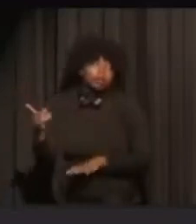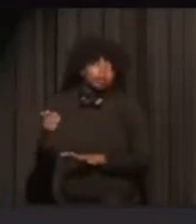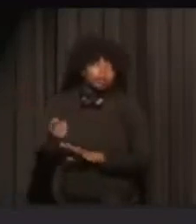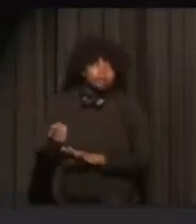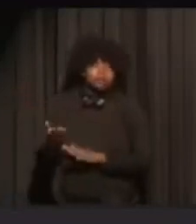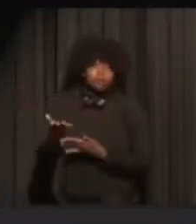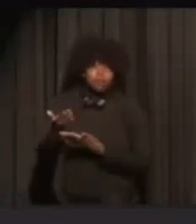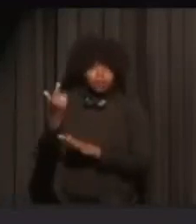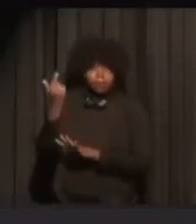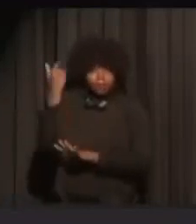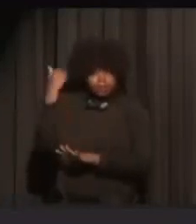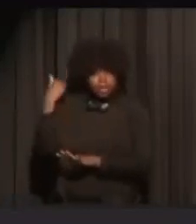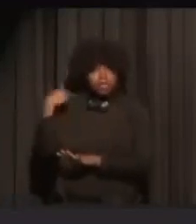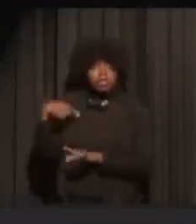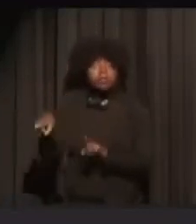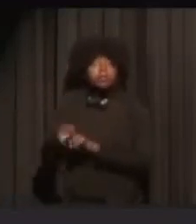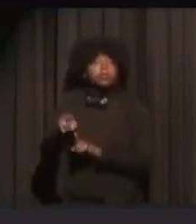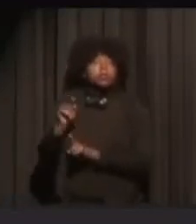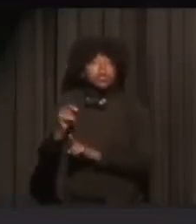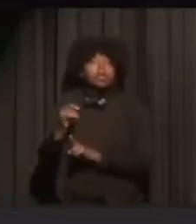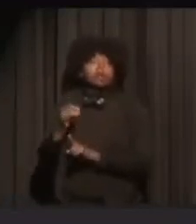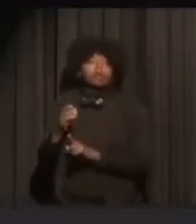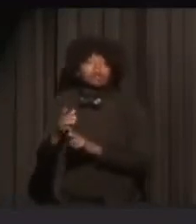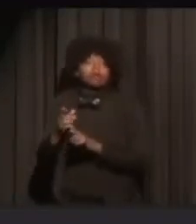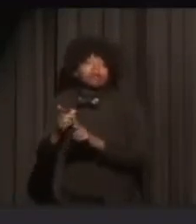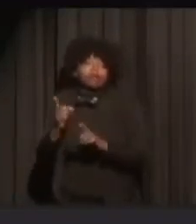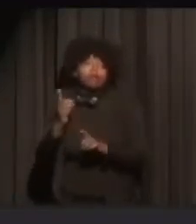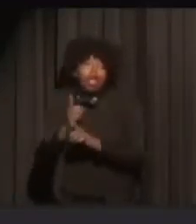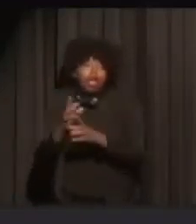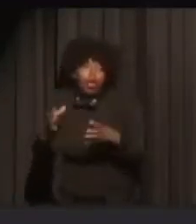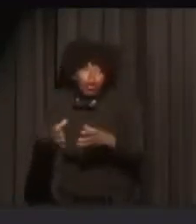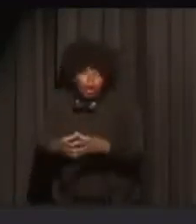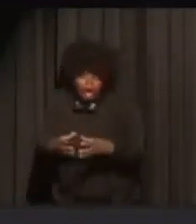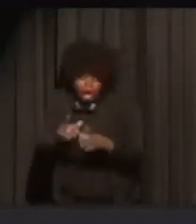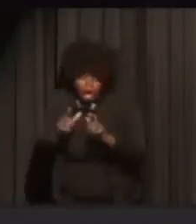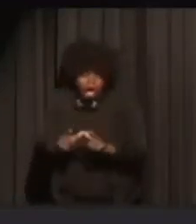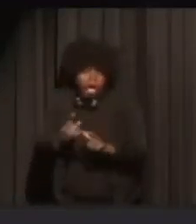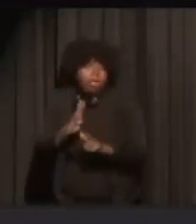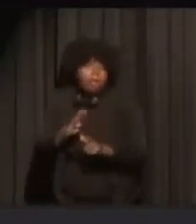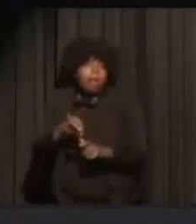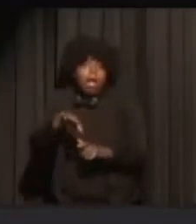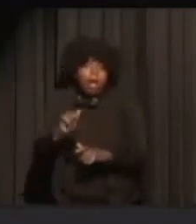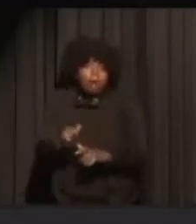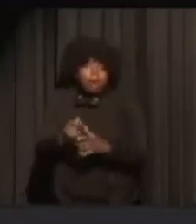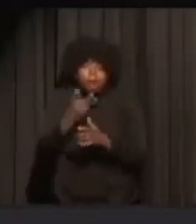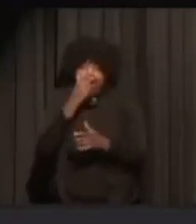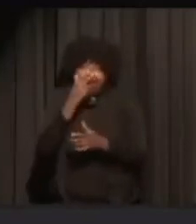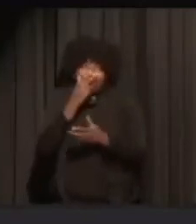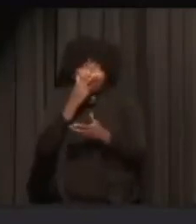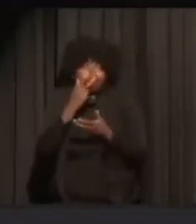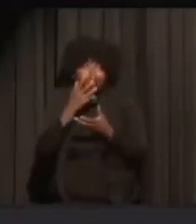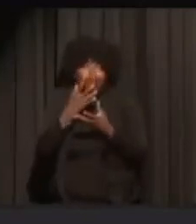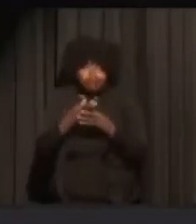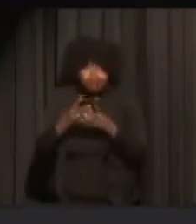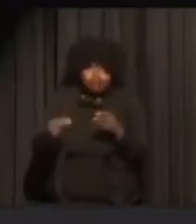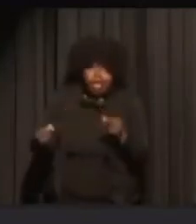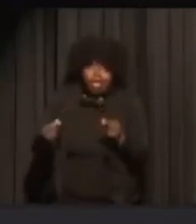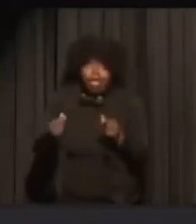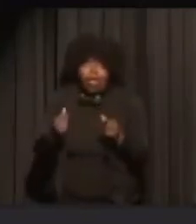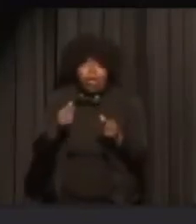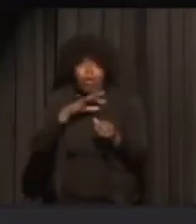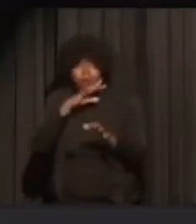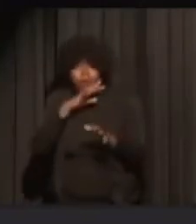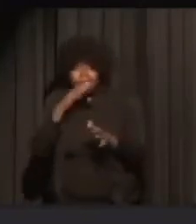passada encontraram Ibama se não sucateado pelo menos completamente distorcido e